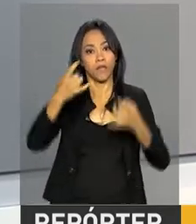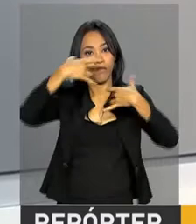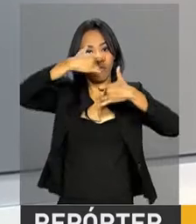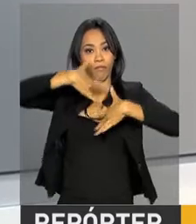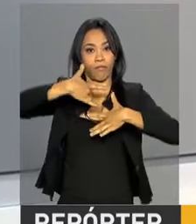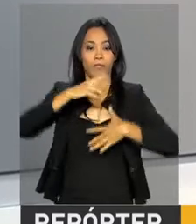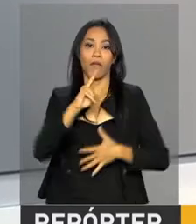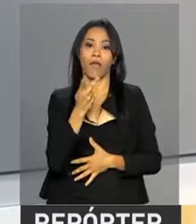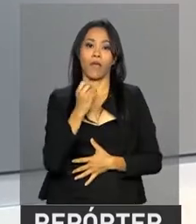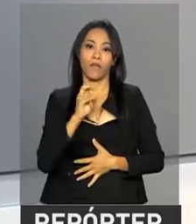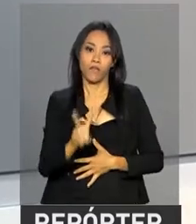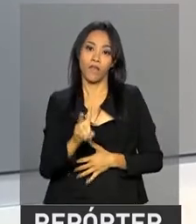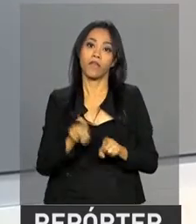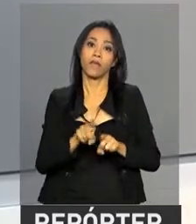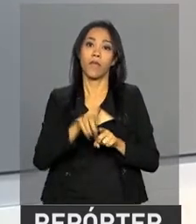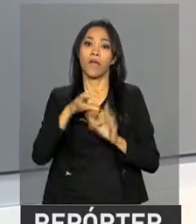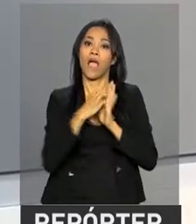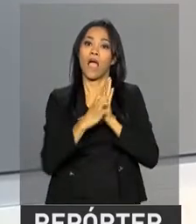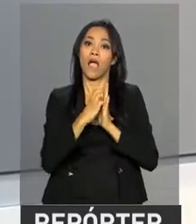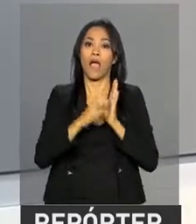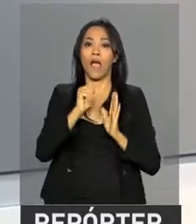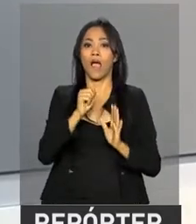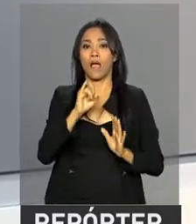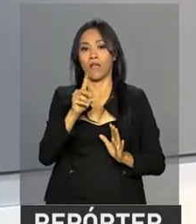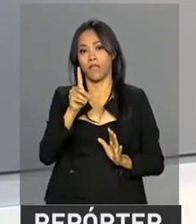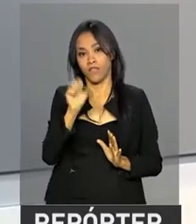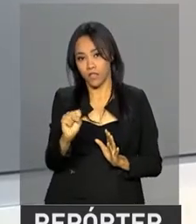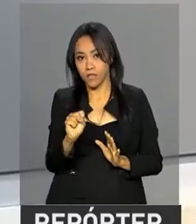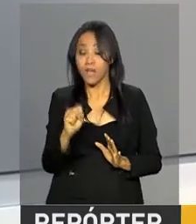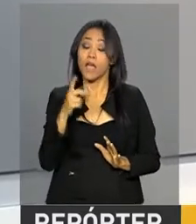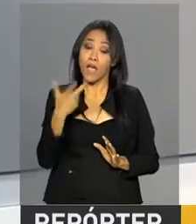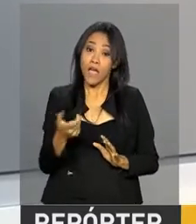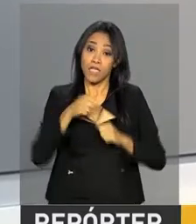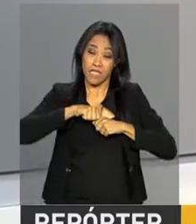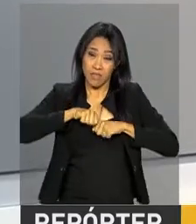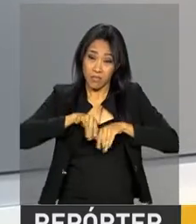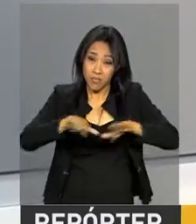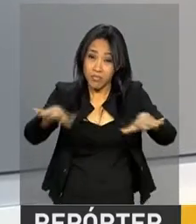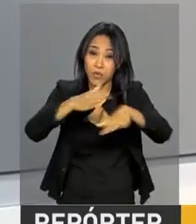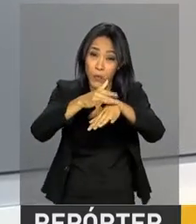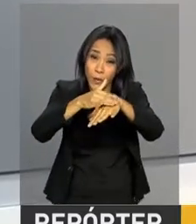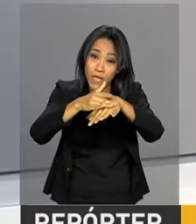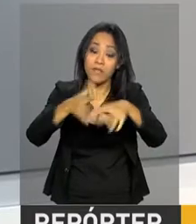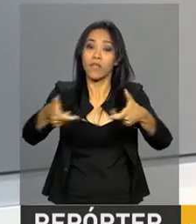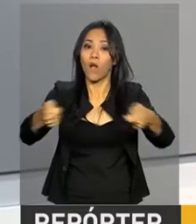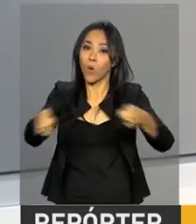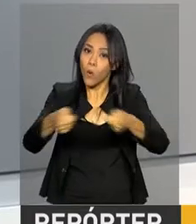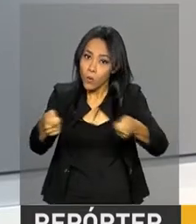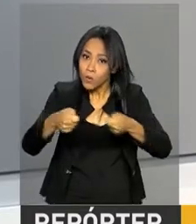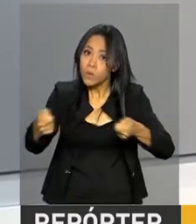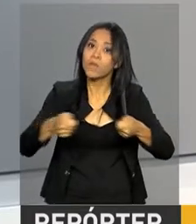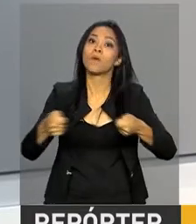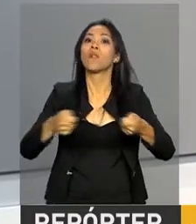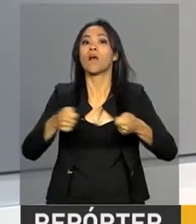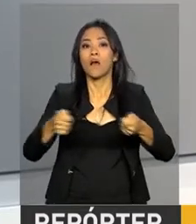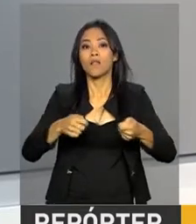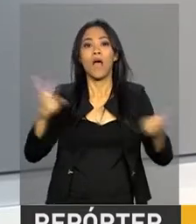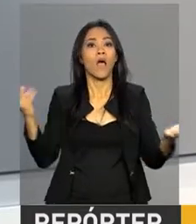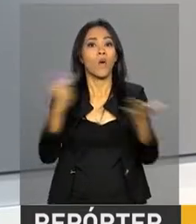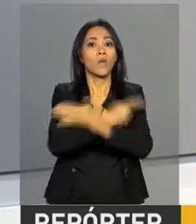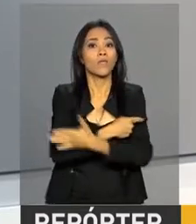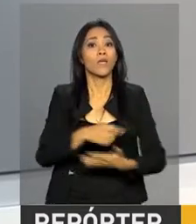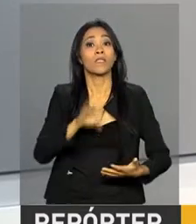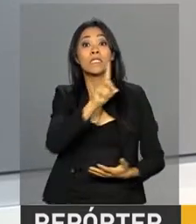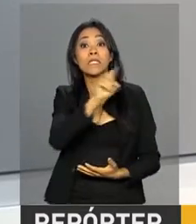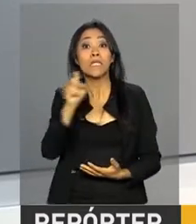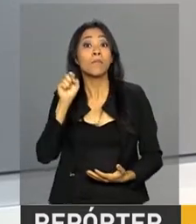no Brasil. De acordo com o governo, a epidemia está estabilizada, com taxa de detecção em torno de 19,1 casos a cada 100